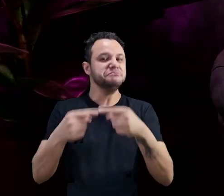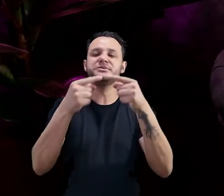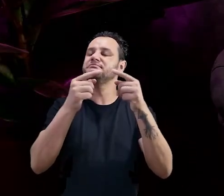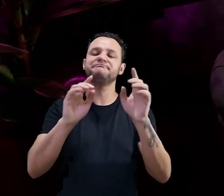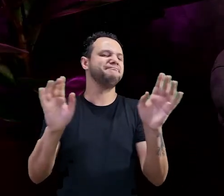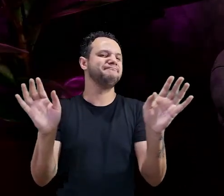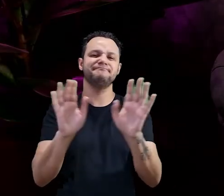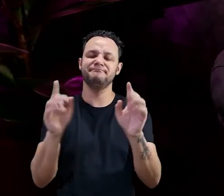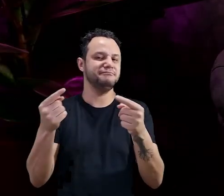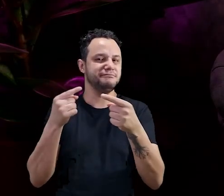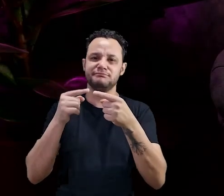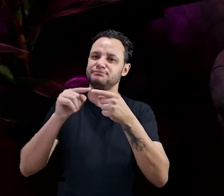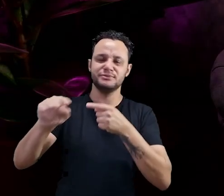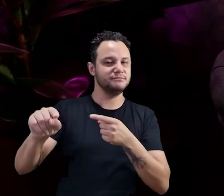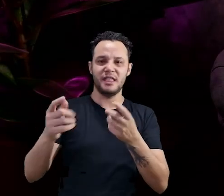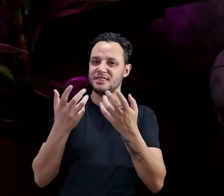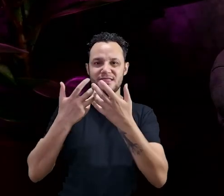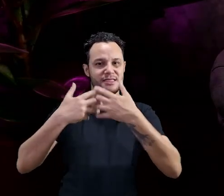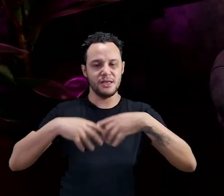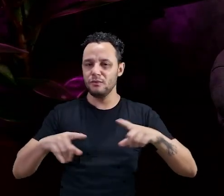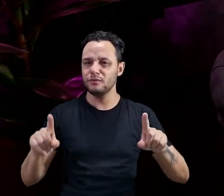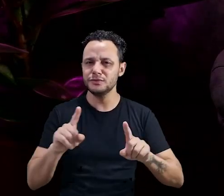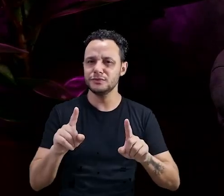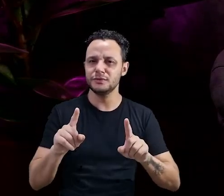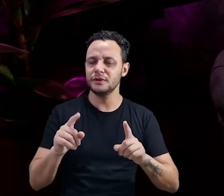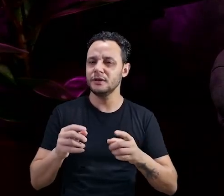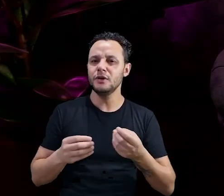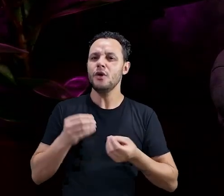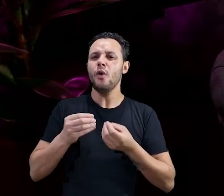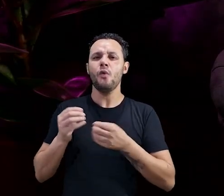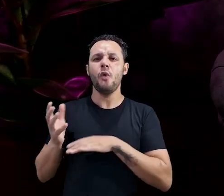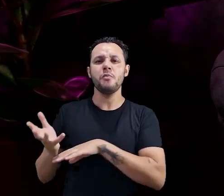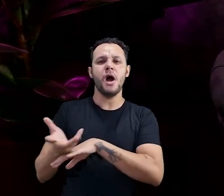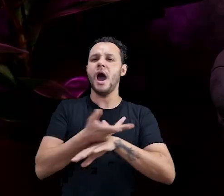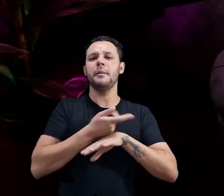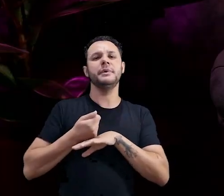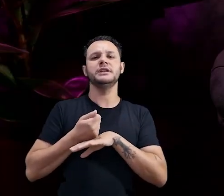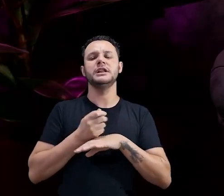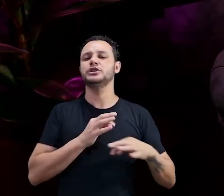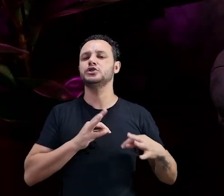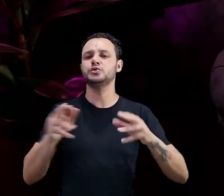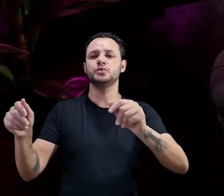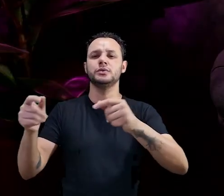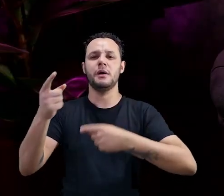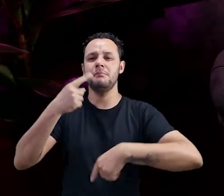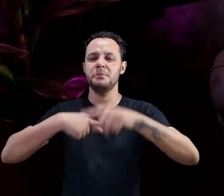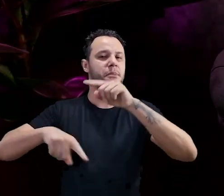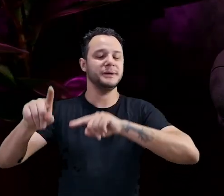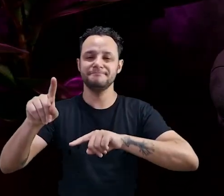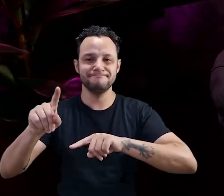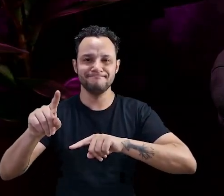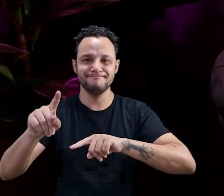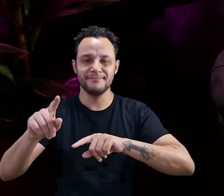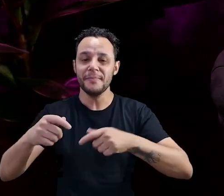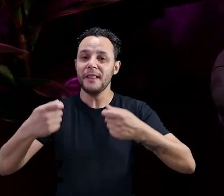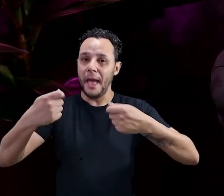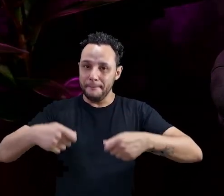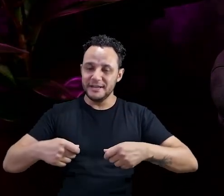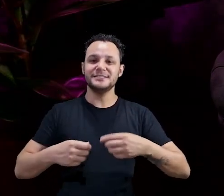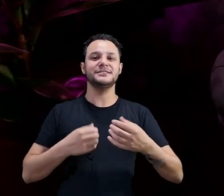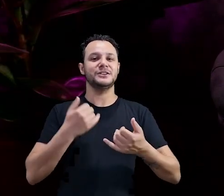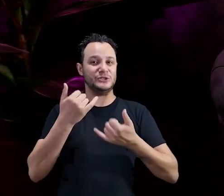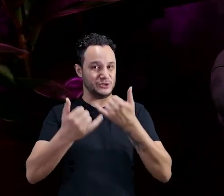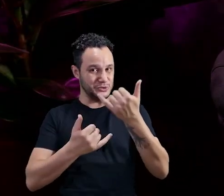de ser adequado. Como que eu vou fazer um atendimento específico? Para desenvolver todas aquelas habilidades, eu preciso de jogos, eu preciso